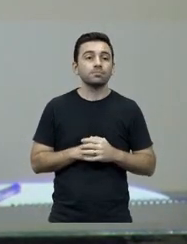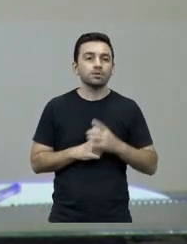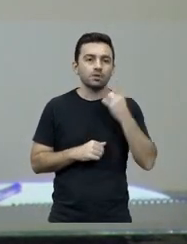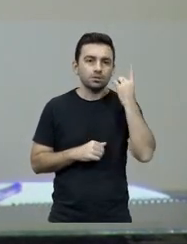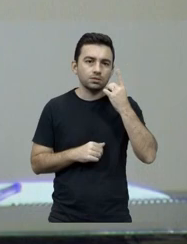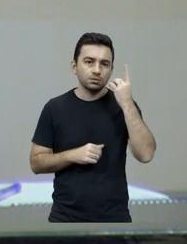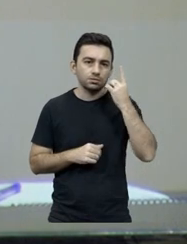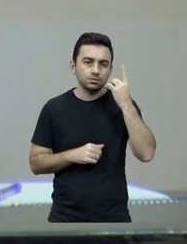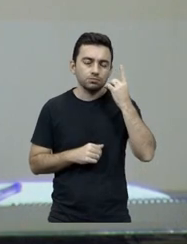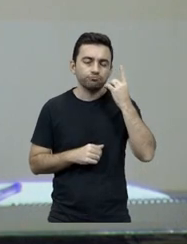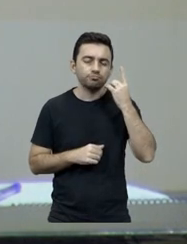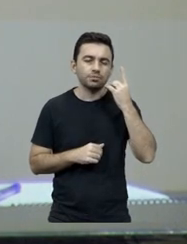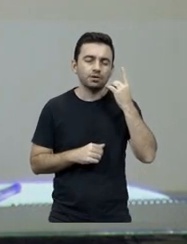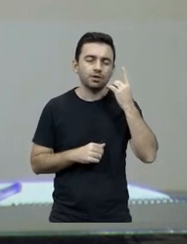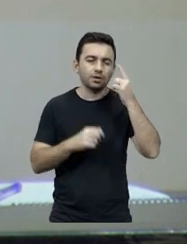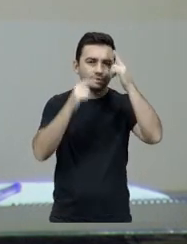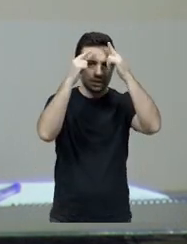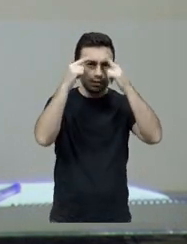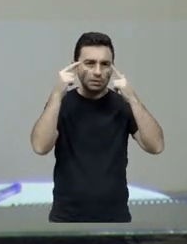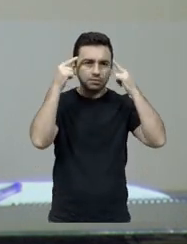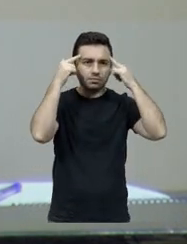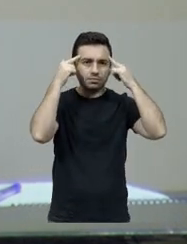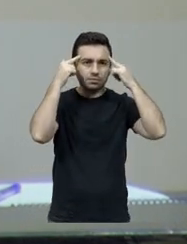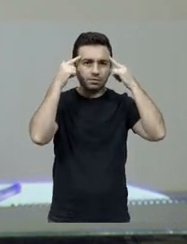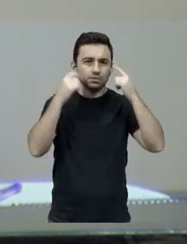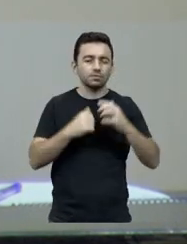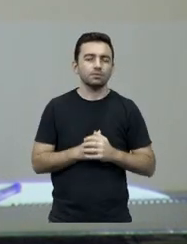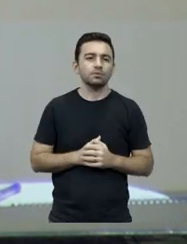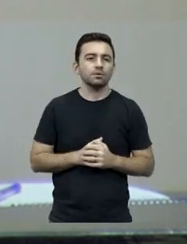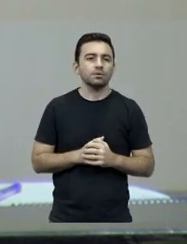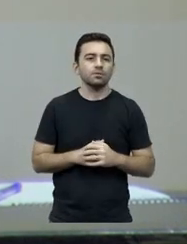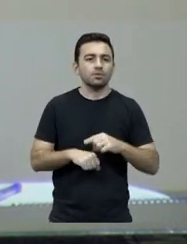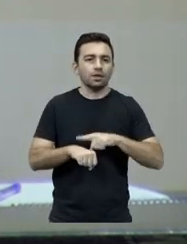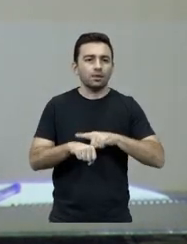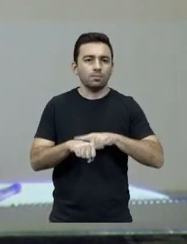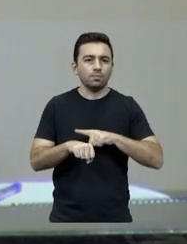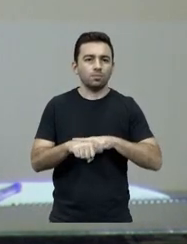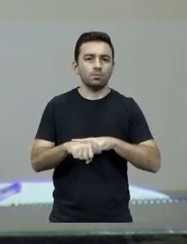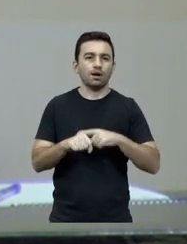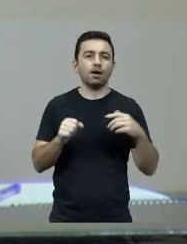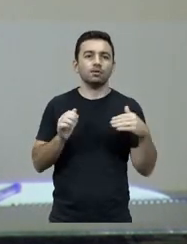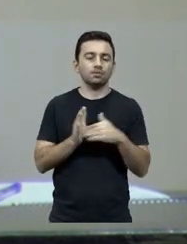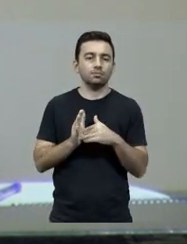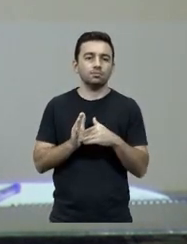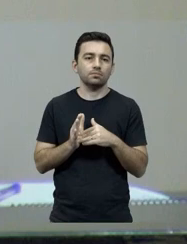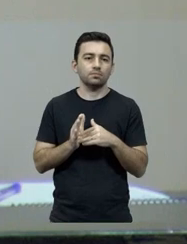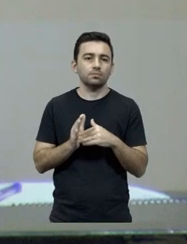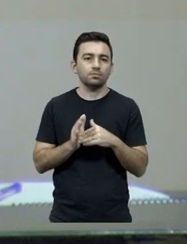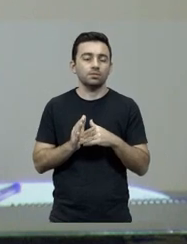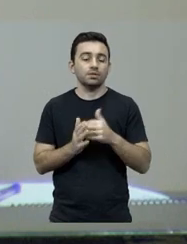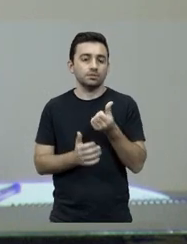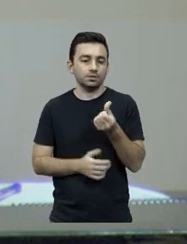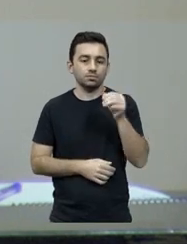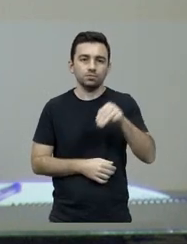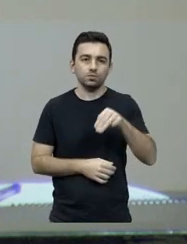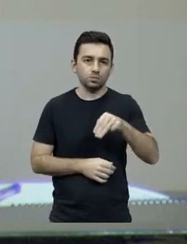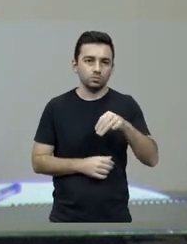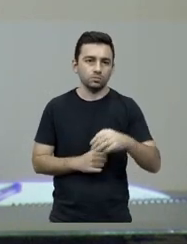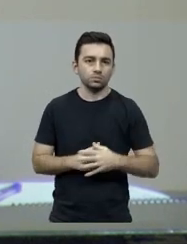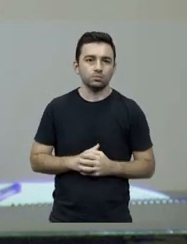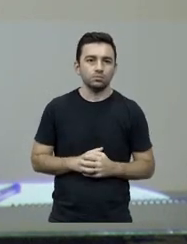Neudir Saret. Vossa Excelência tem o tempo de 6 minutos.